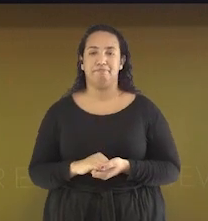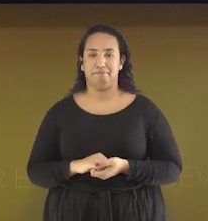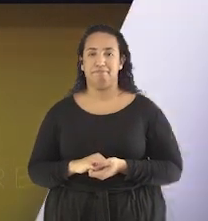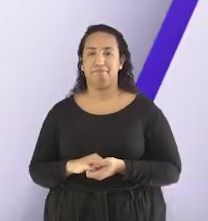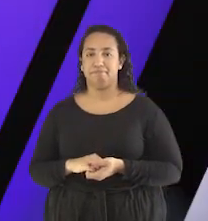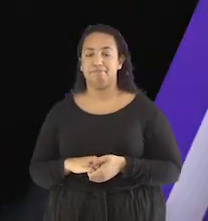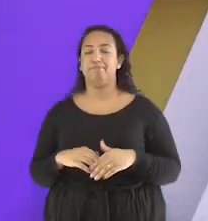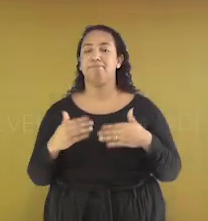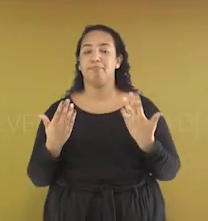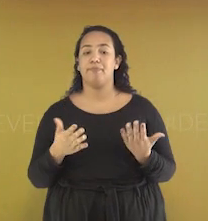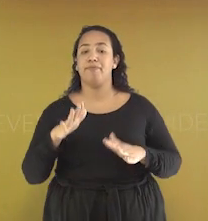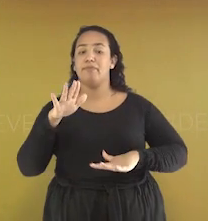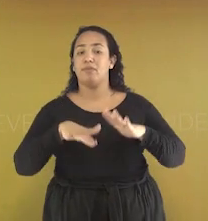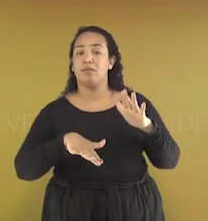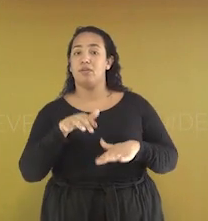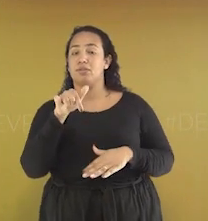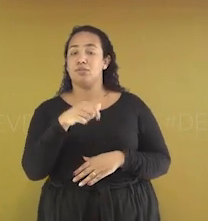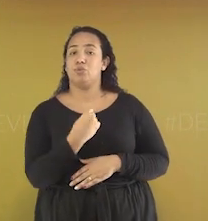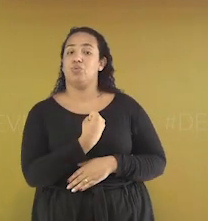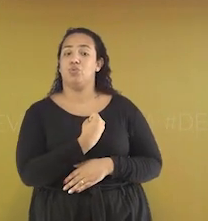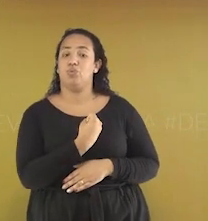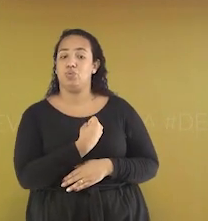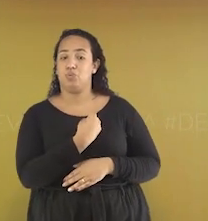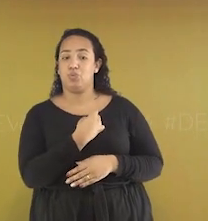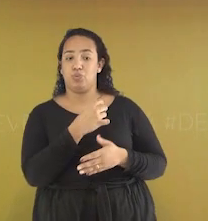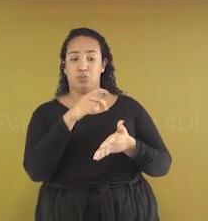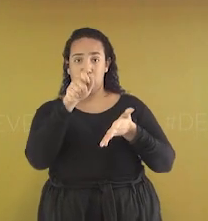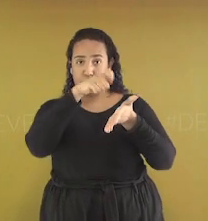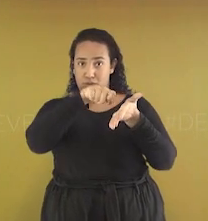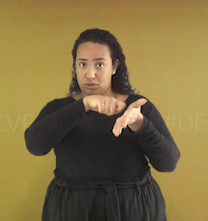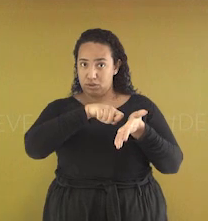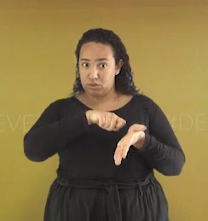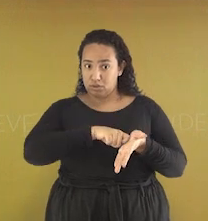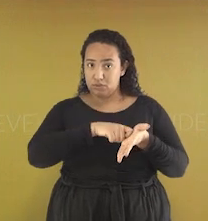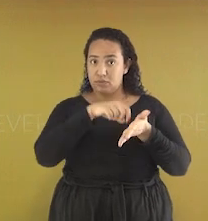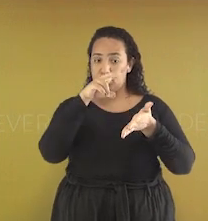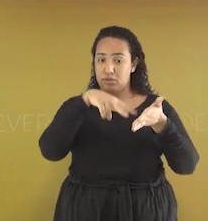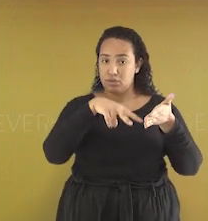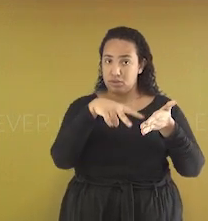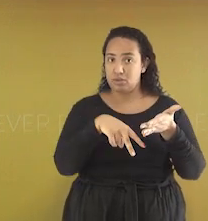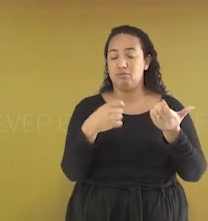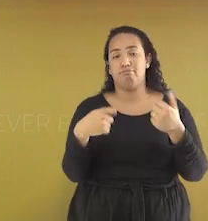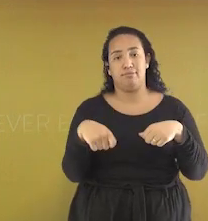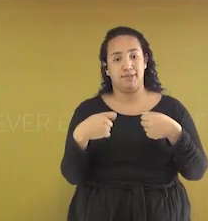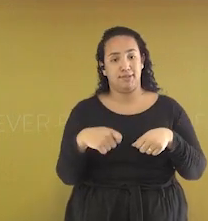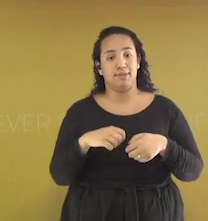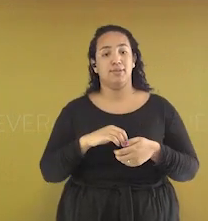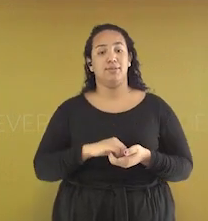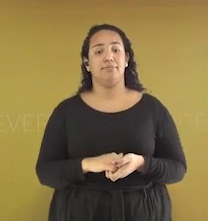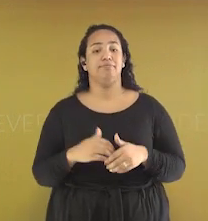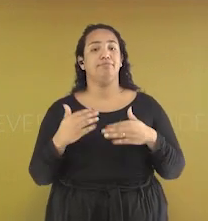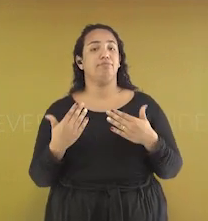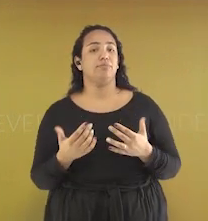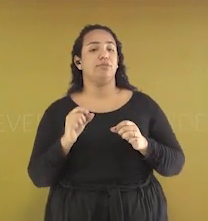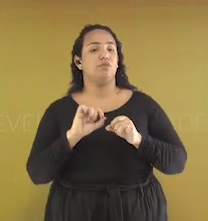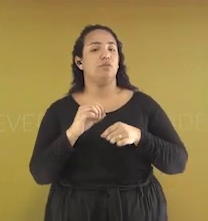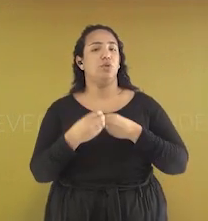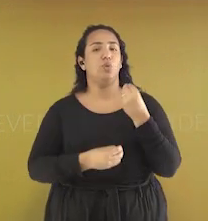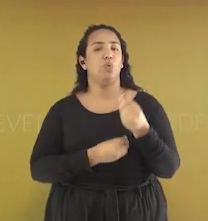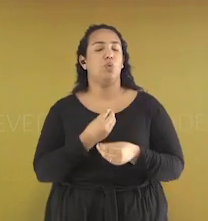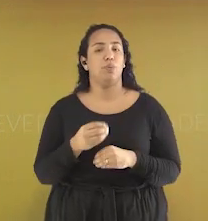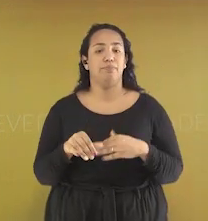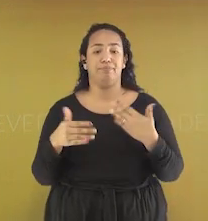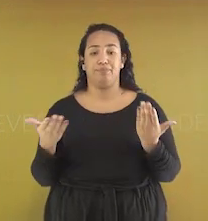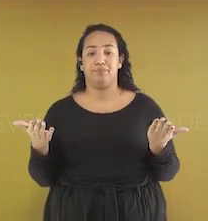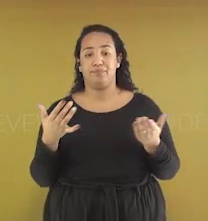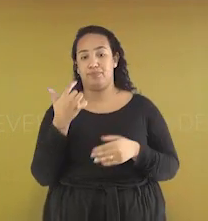Muito bem. Às vezes, quando fazemos a leitura de um número, precisamos escrever esse número. Como